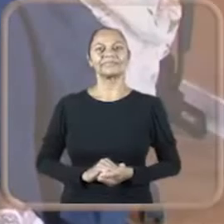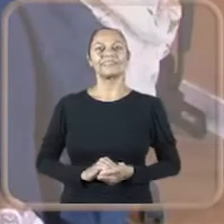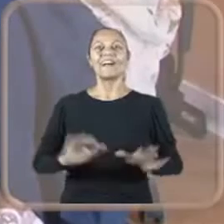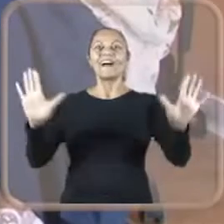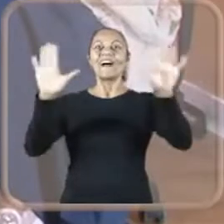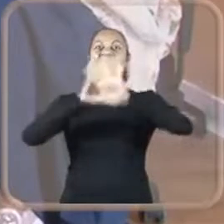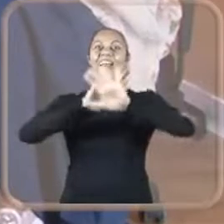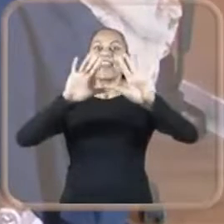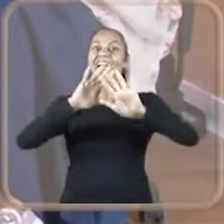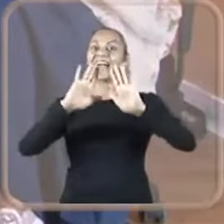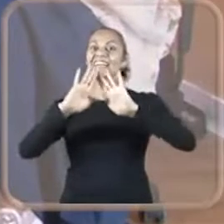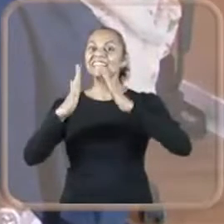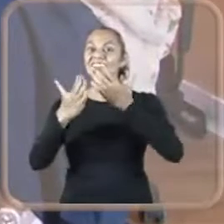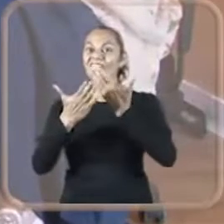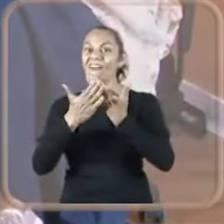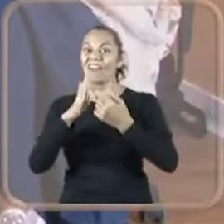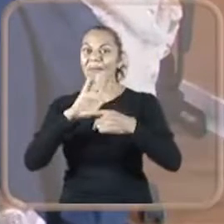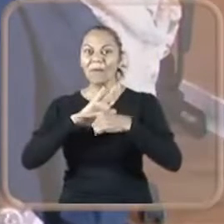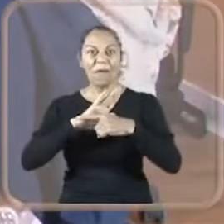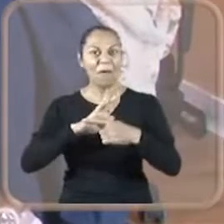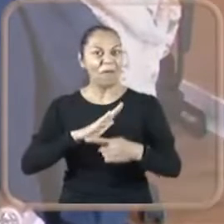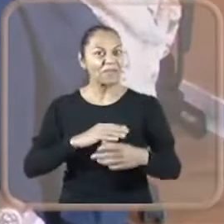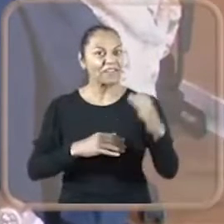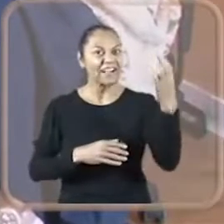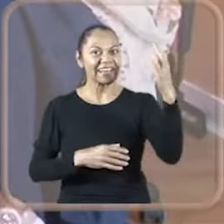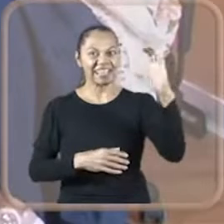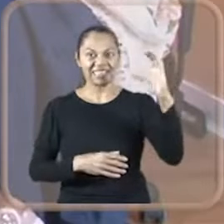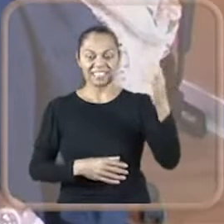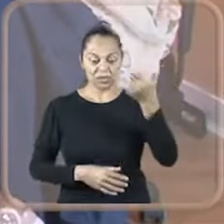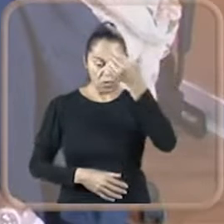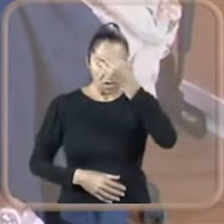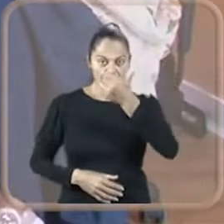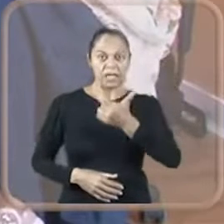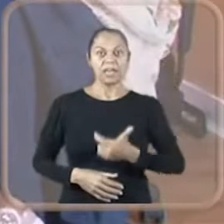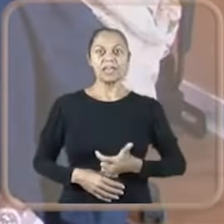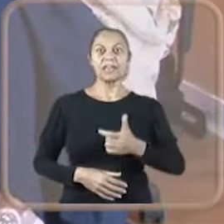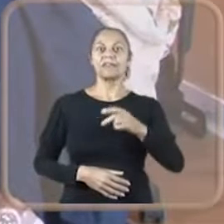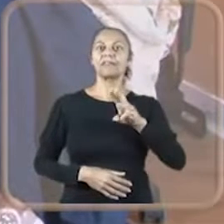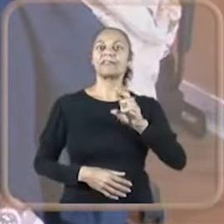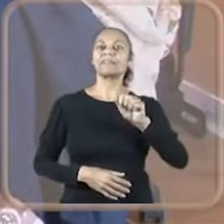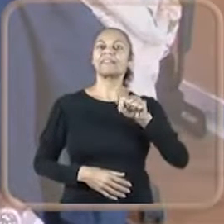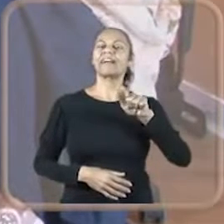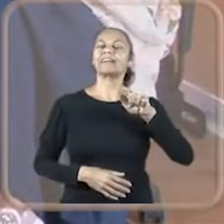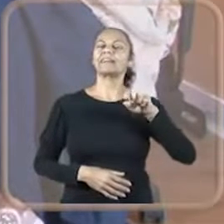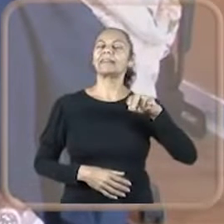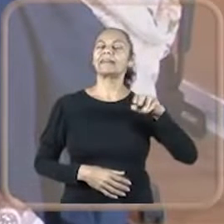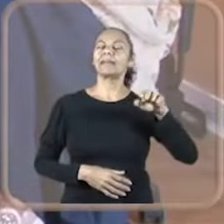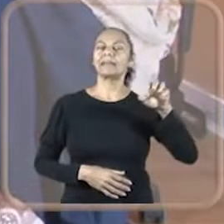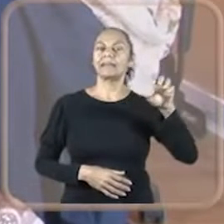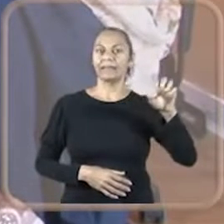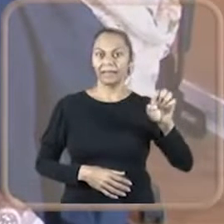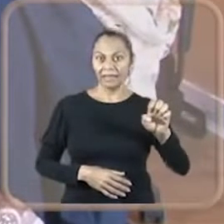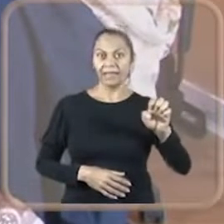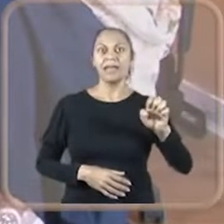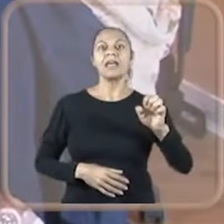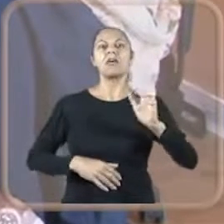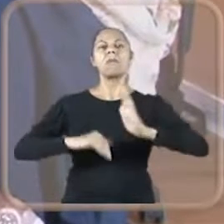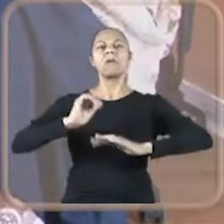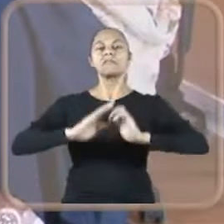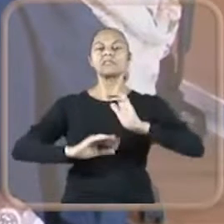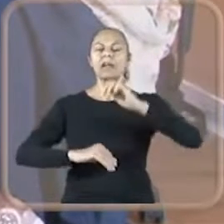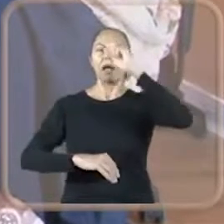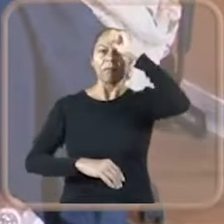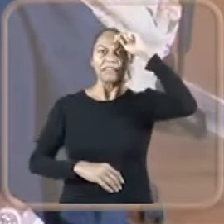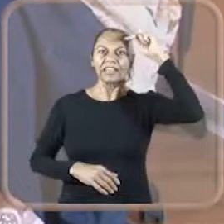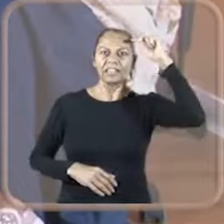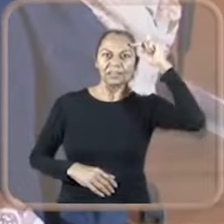Olá, Rede Municipal de Cariacica. Eu sou o Wagner Zanon, professor da Rede Municipal, mestre de cerimônia da Prefeitura. Estamos